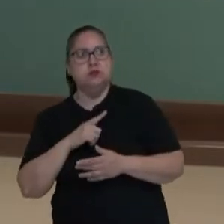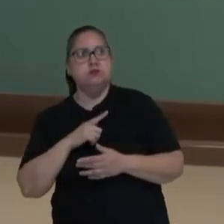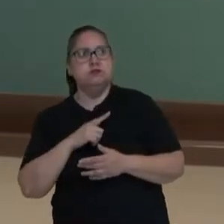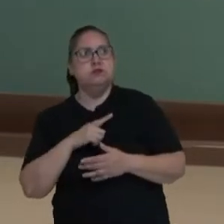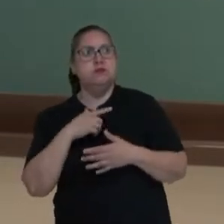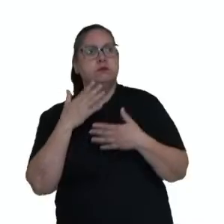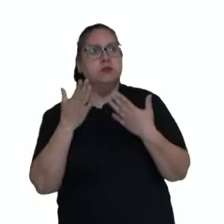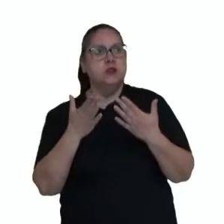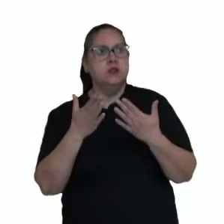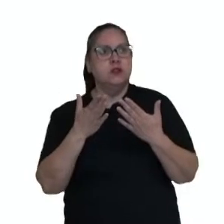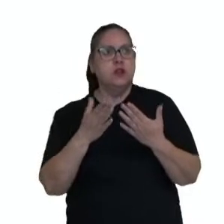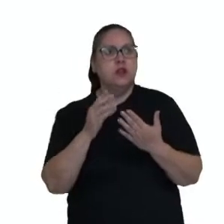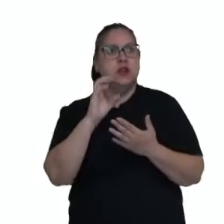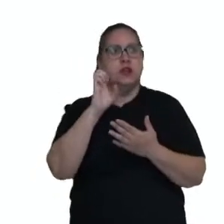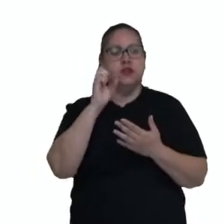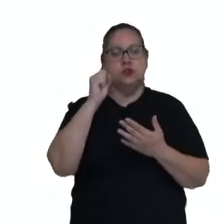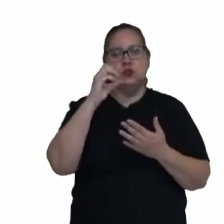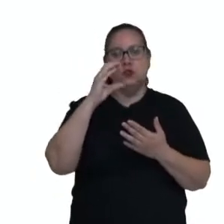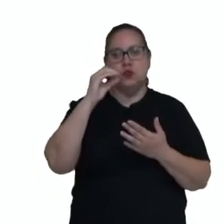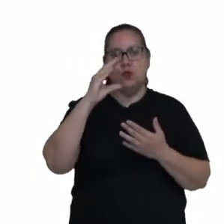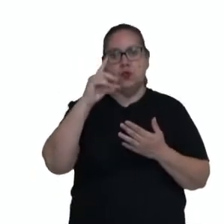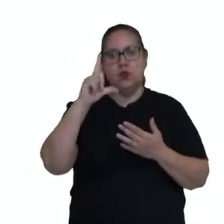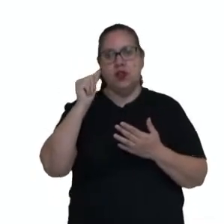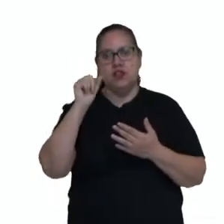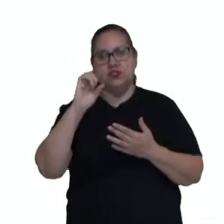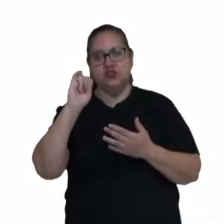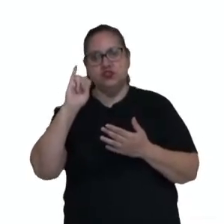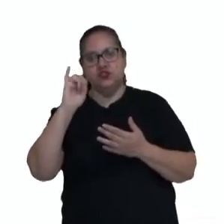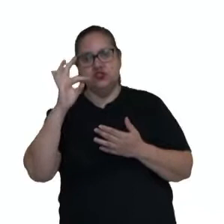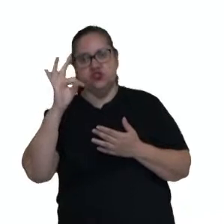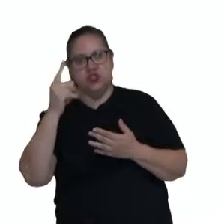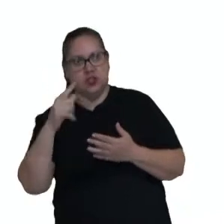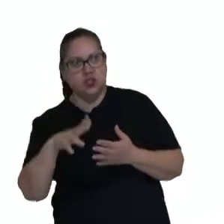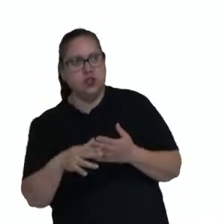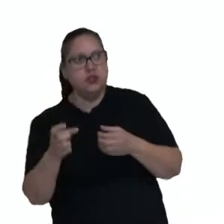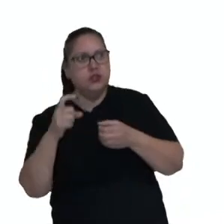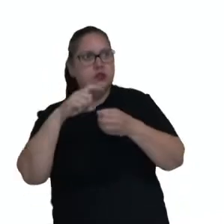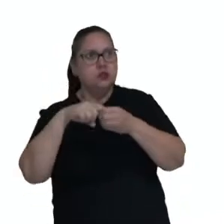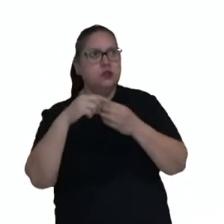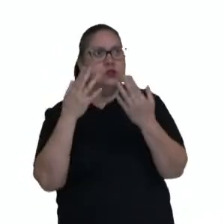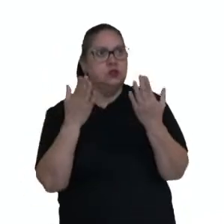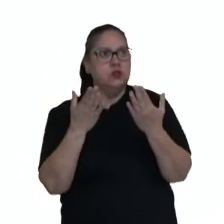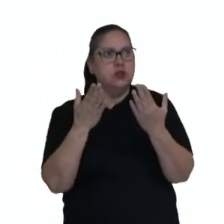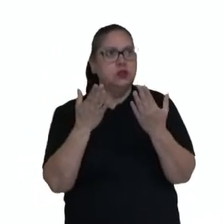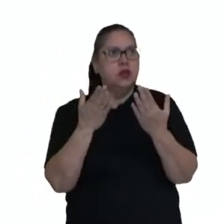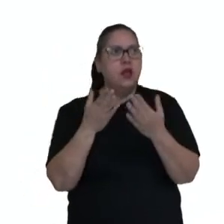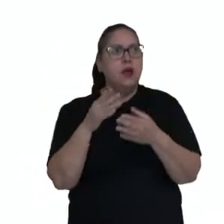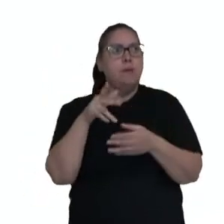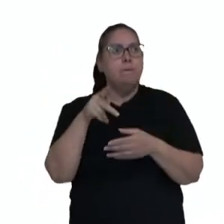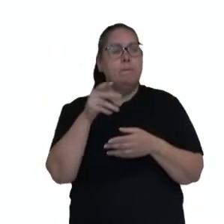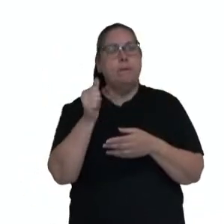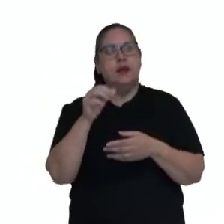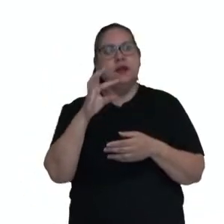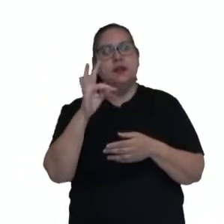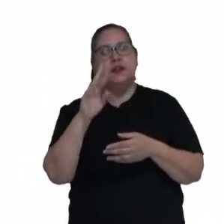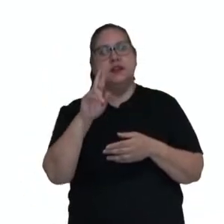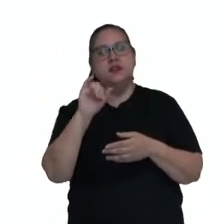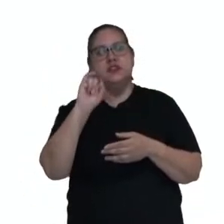patrística e a escolástica. Foram duas escolas dentro da filosofia que dominaram a